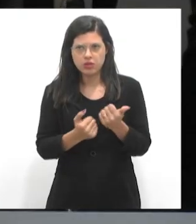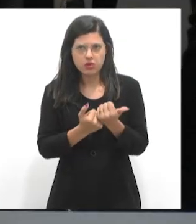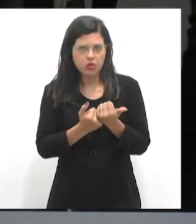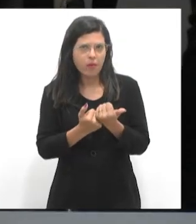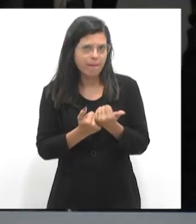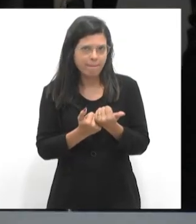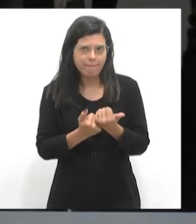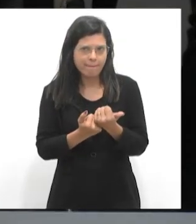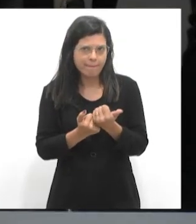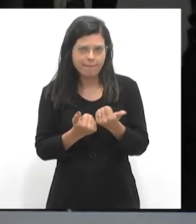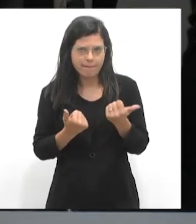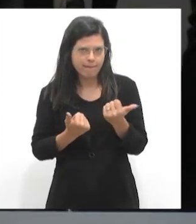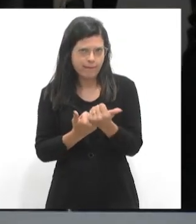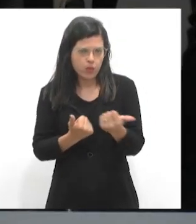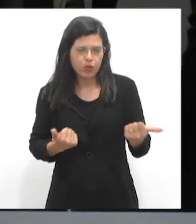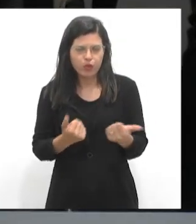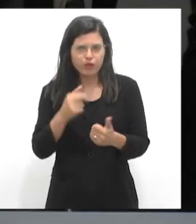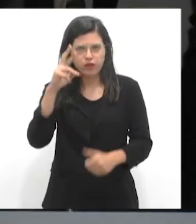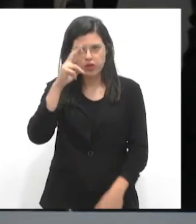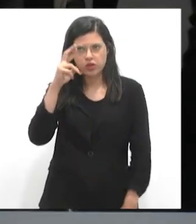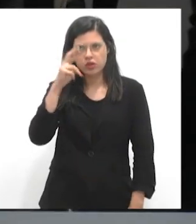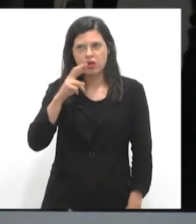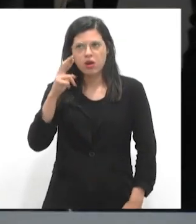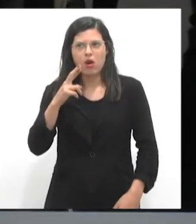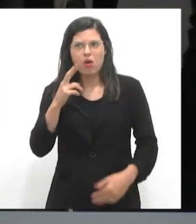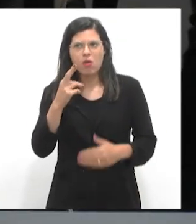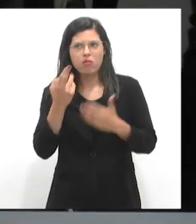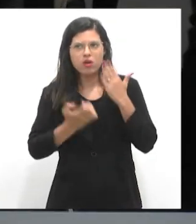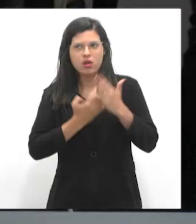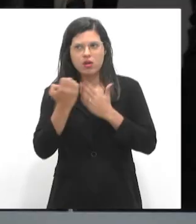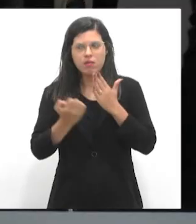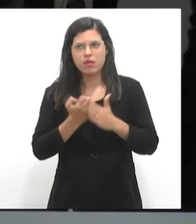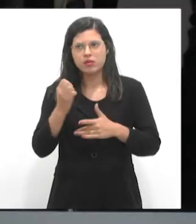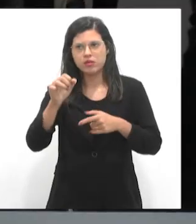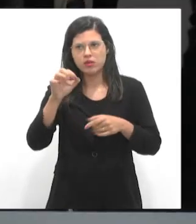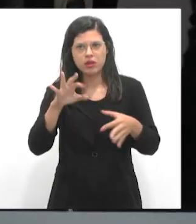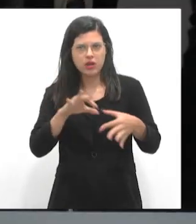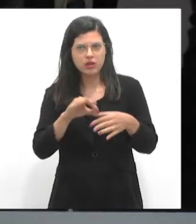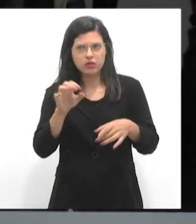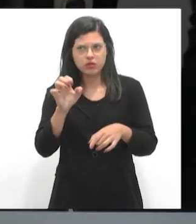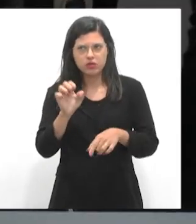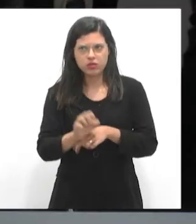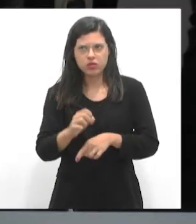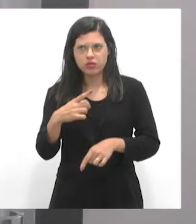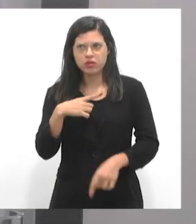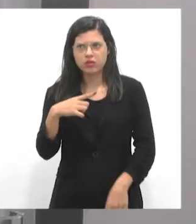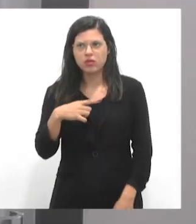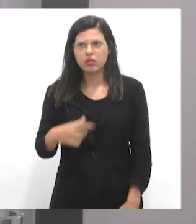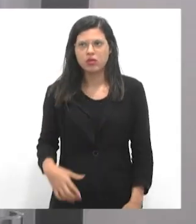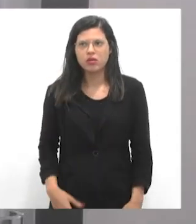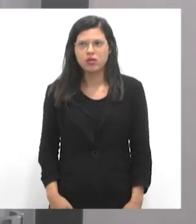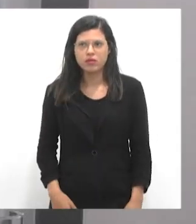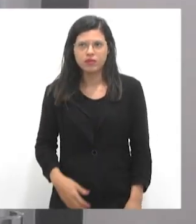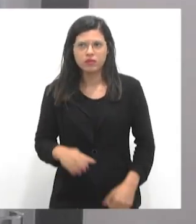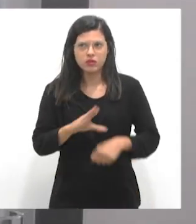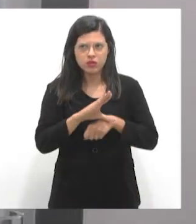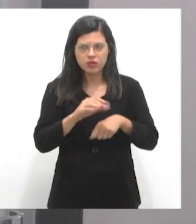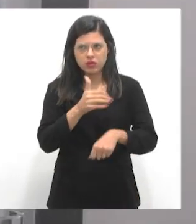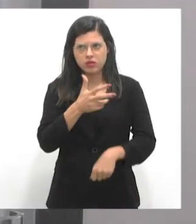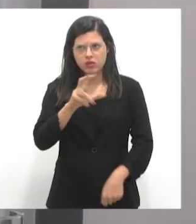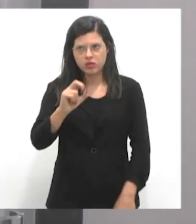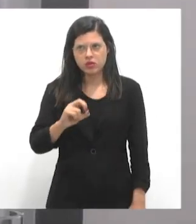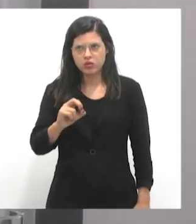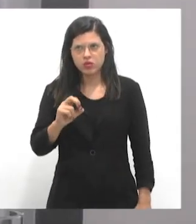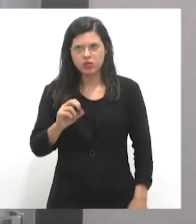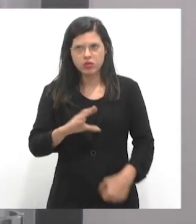ter. Então, eu queria examinar melhor esse projeto. Vista conjunta com você. Ao que consta, o 150 da Constituição Federal é claro, dizendo